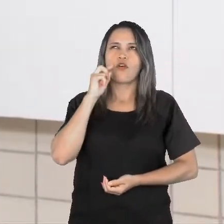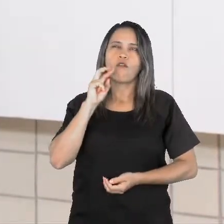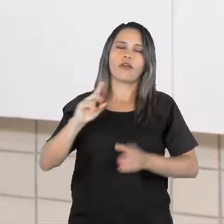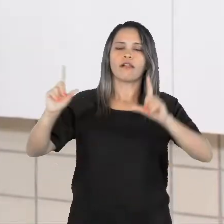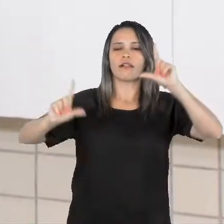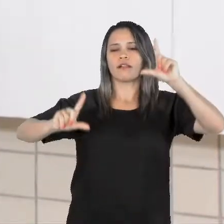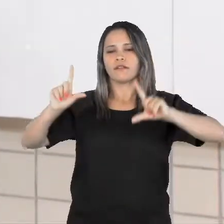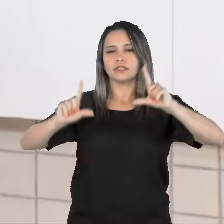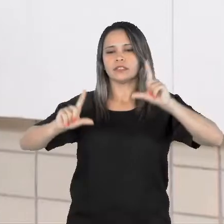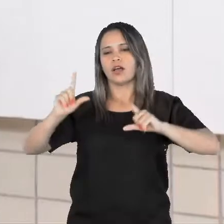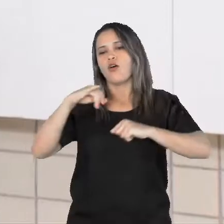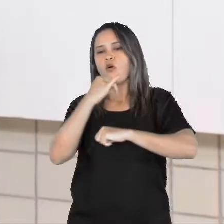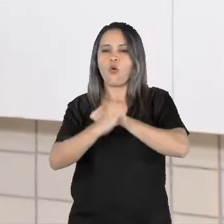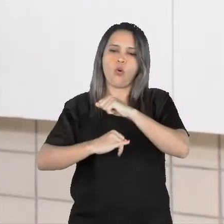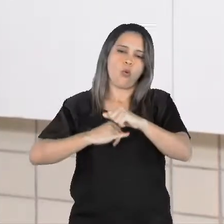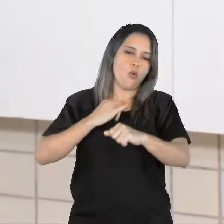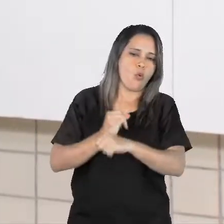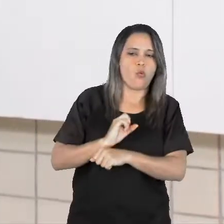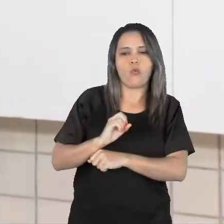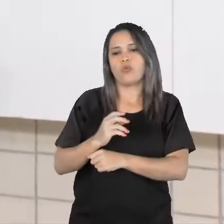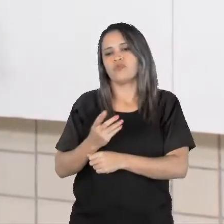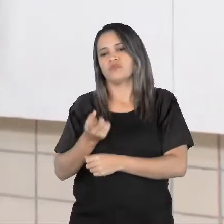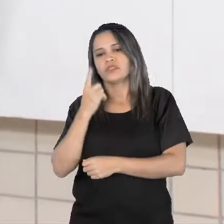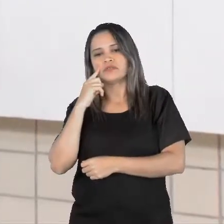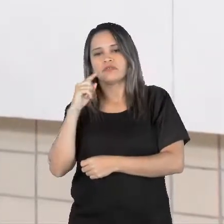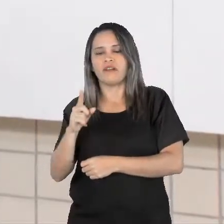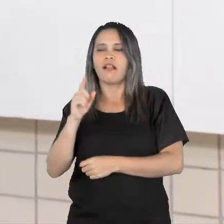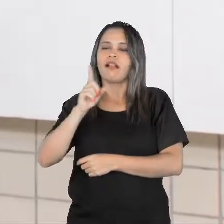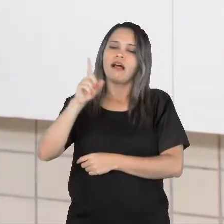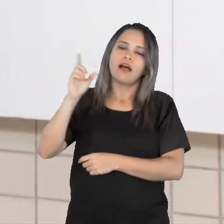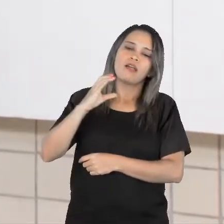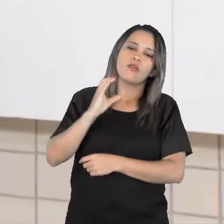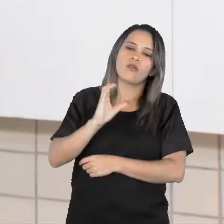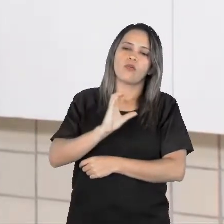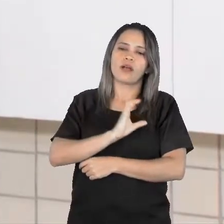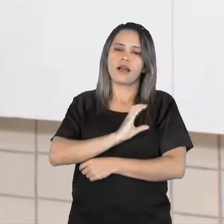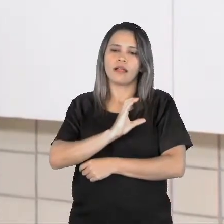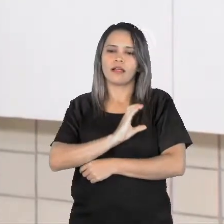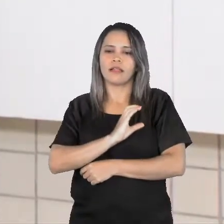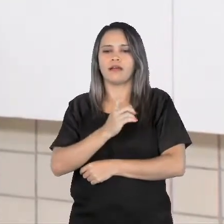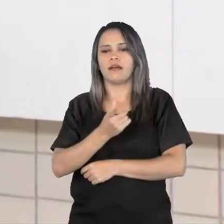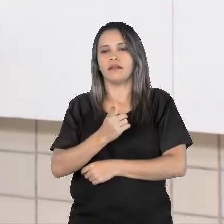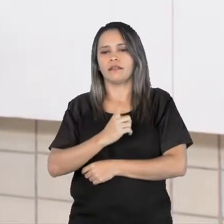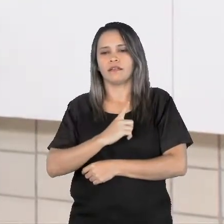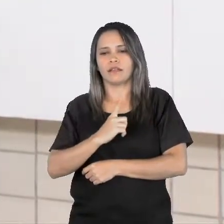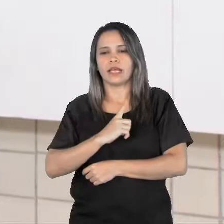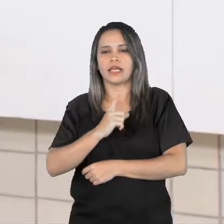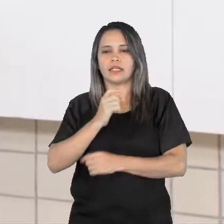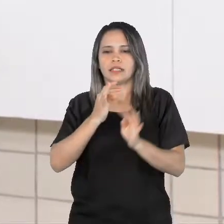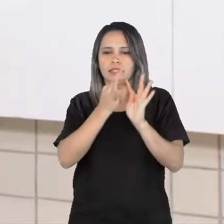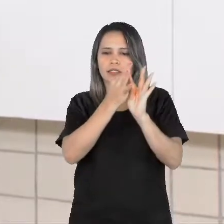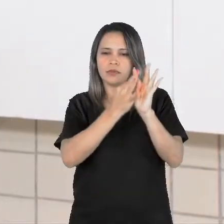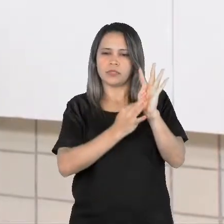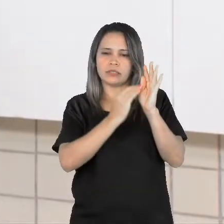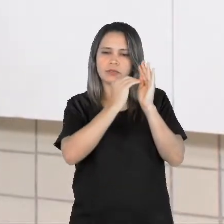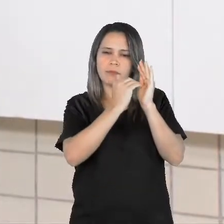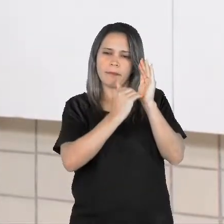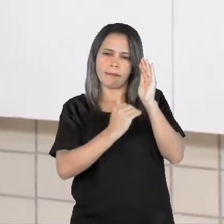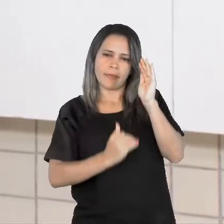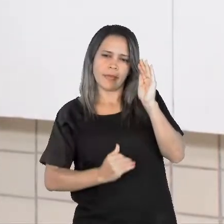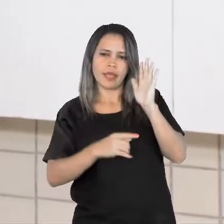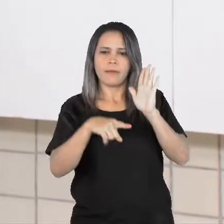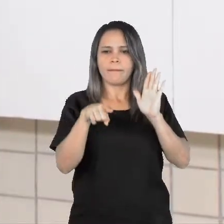televisão ou na internet que você vê assim, que lá no Canadá, por exemplo, a temperatura está a menos